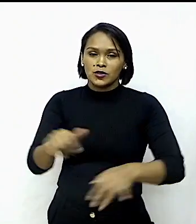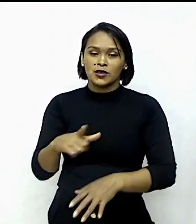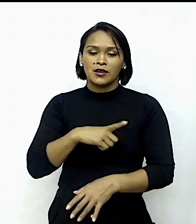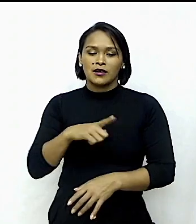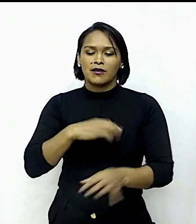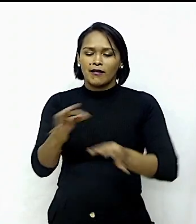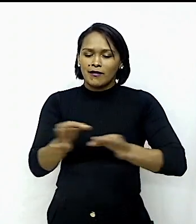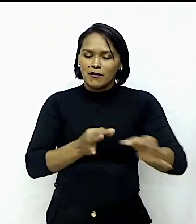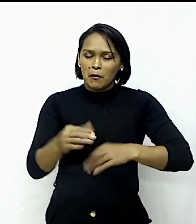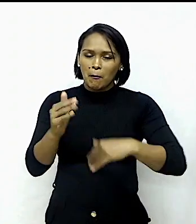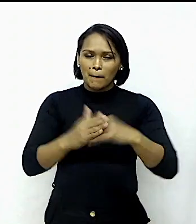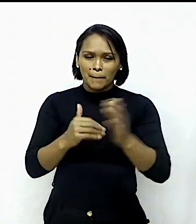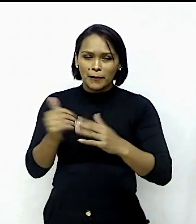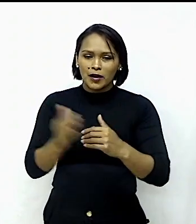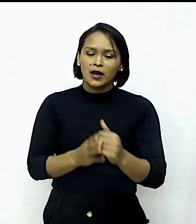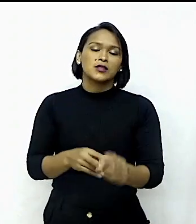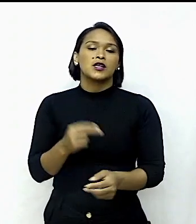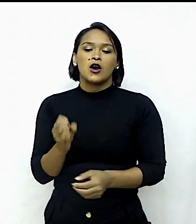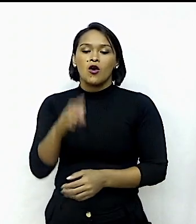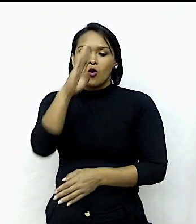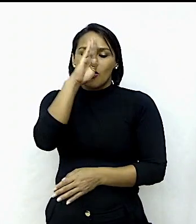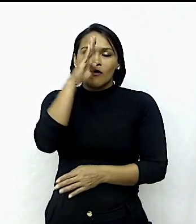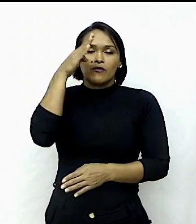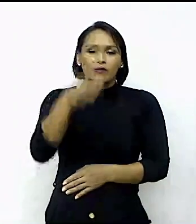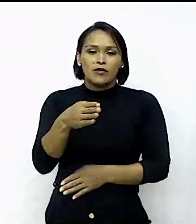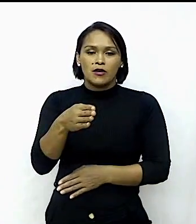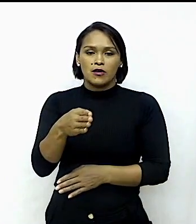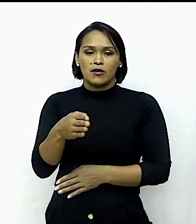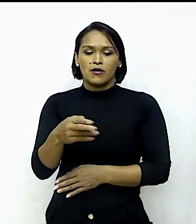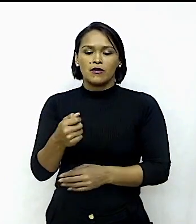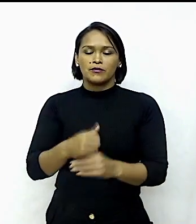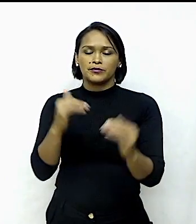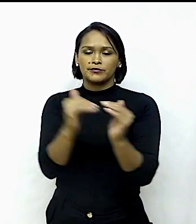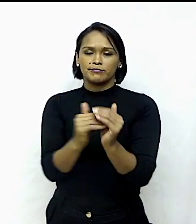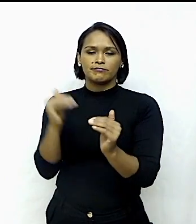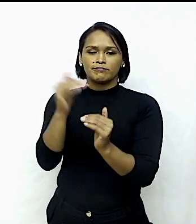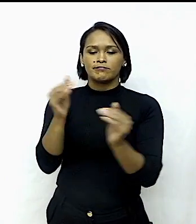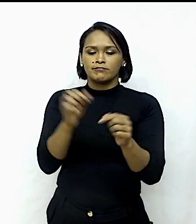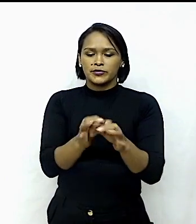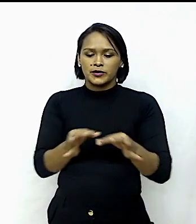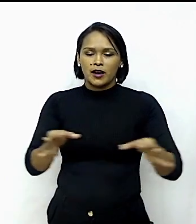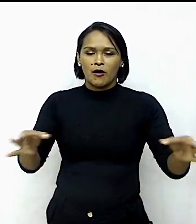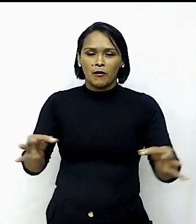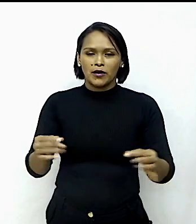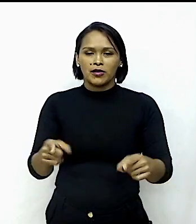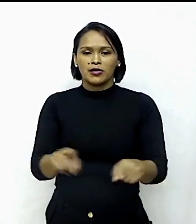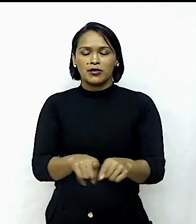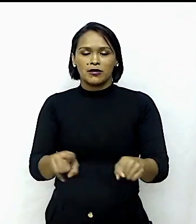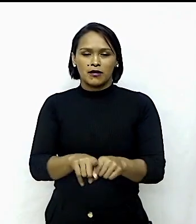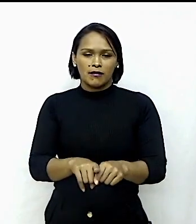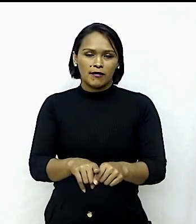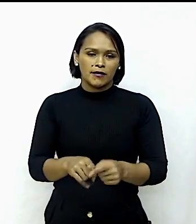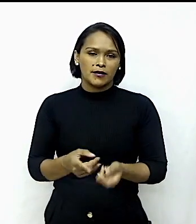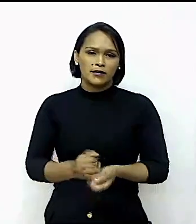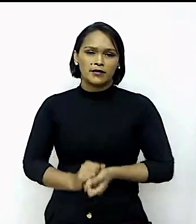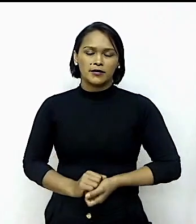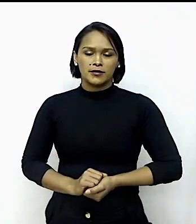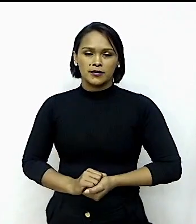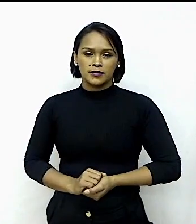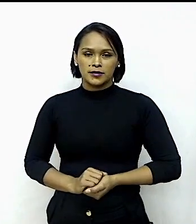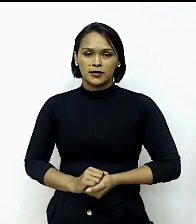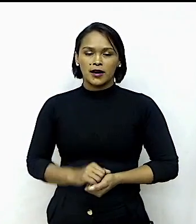práticas regulatórias tem justamente comum dos seus objetivos aumentar né a convergência e